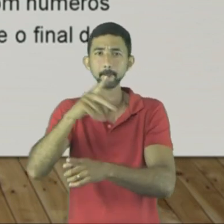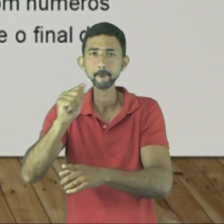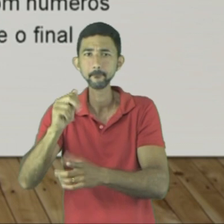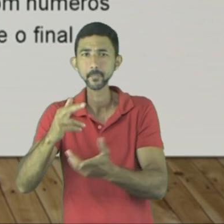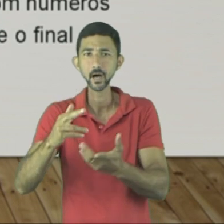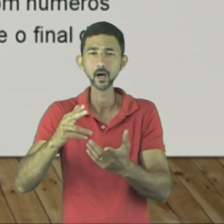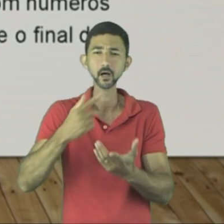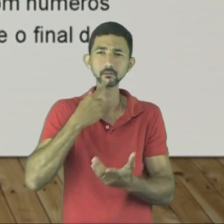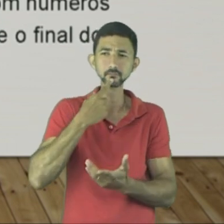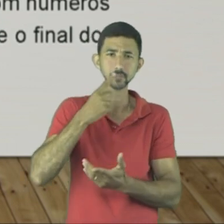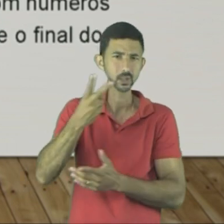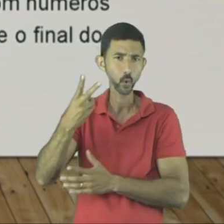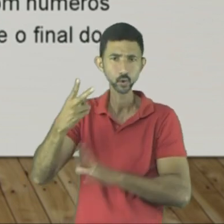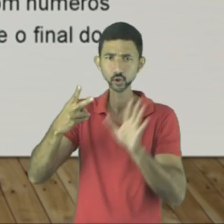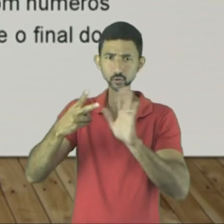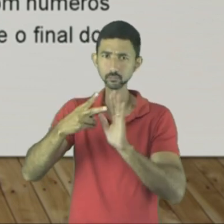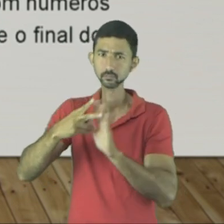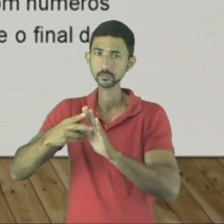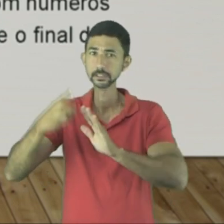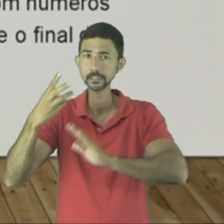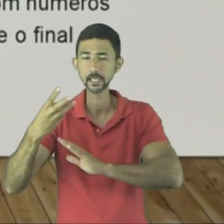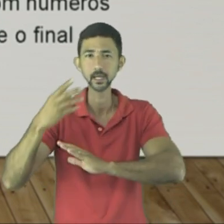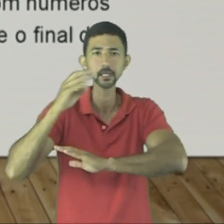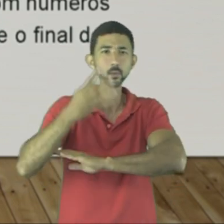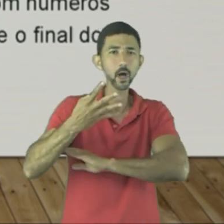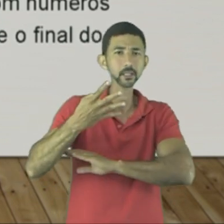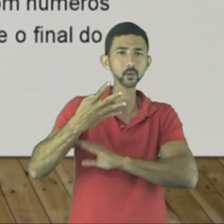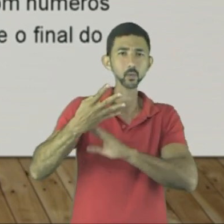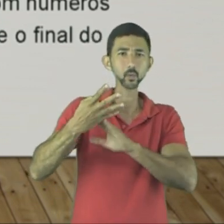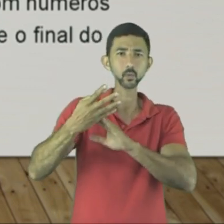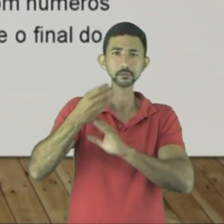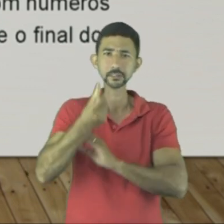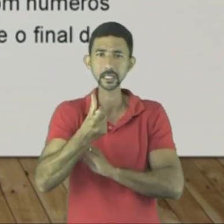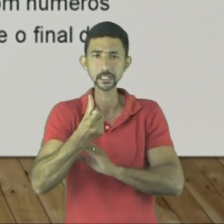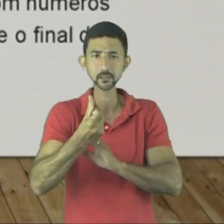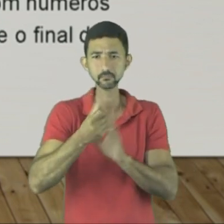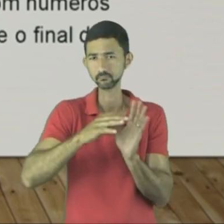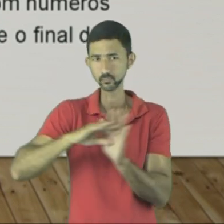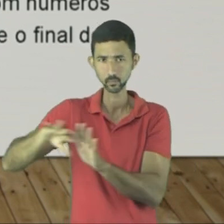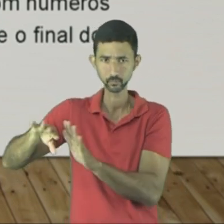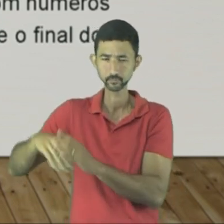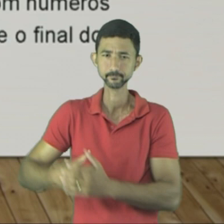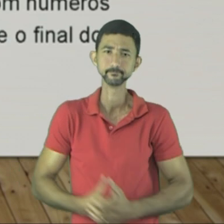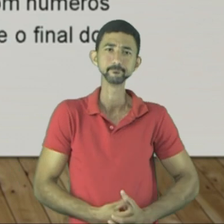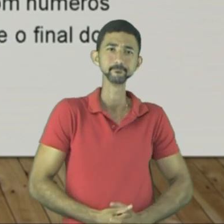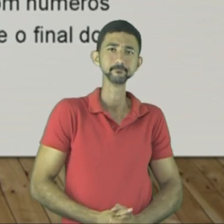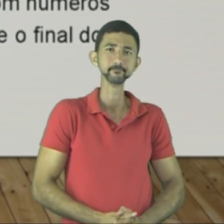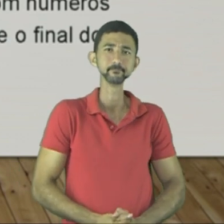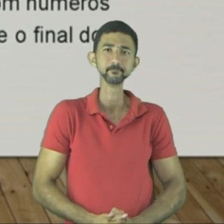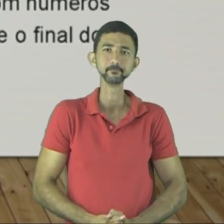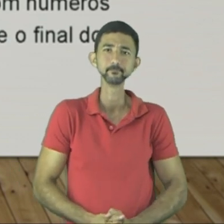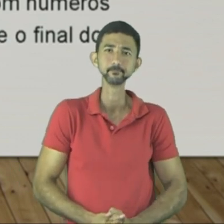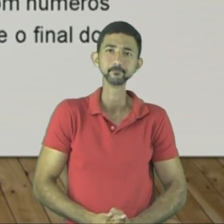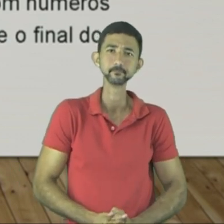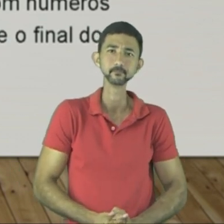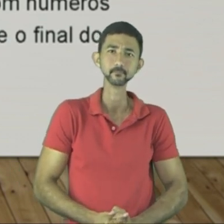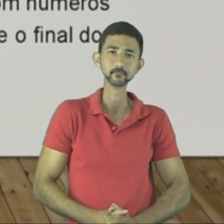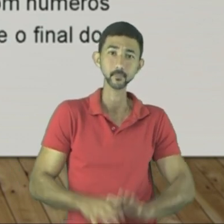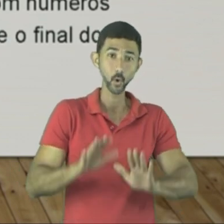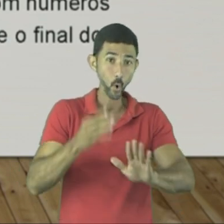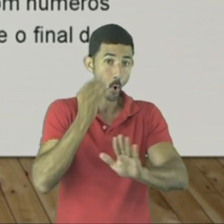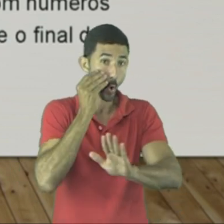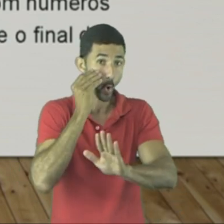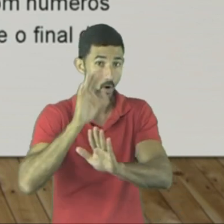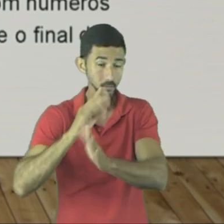for o 2, descarta. Joga fora que ele não é primo, por enquanto, tá? O número 1, não, olha